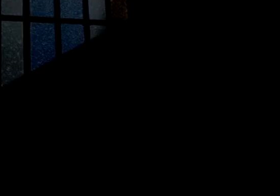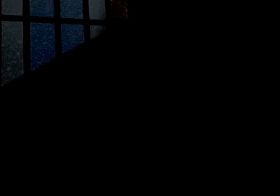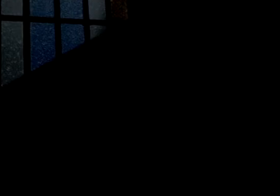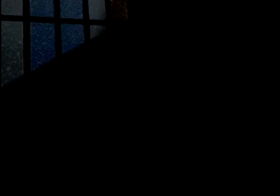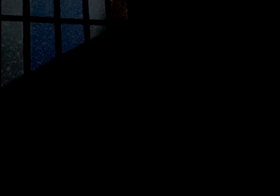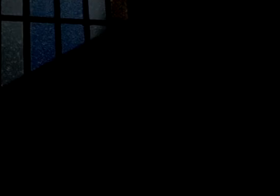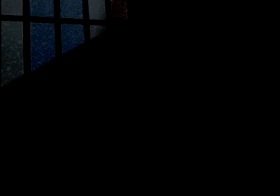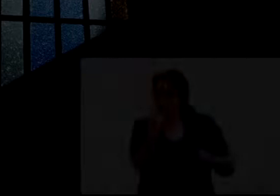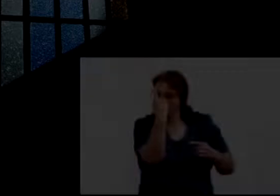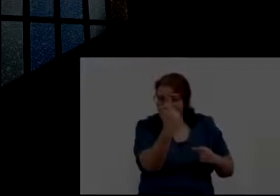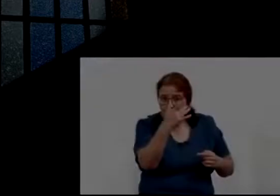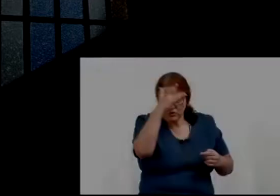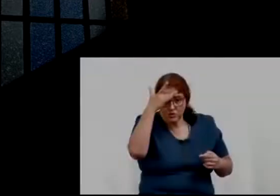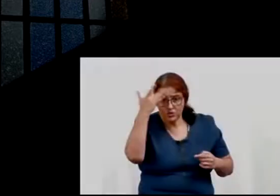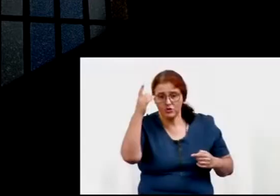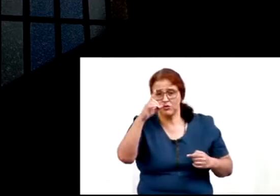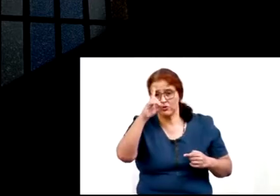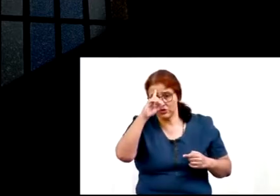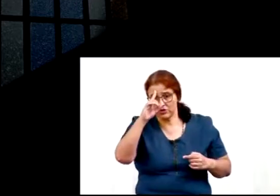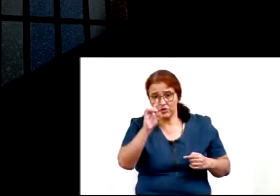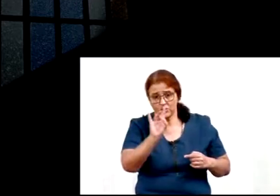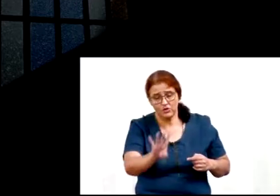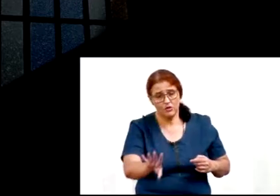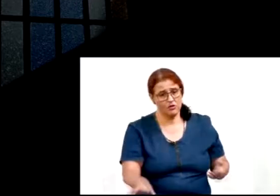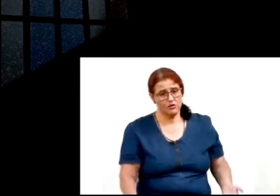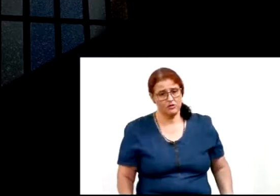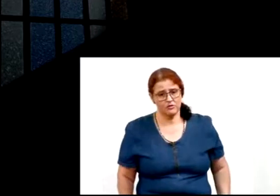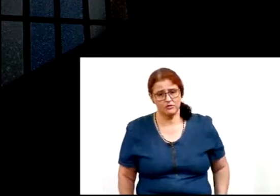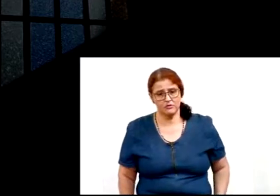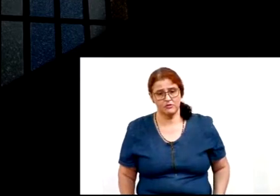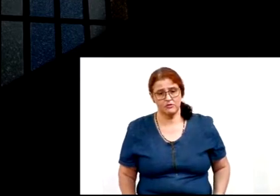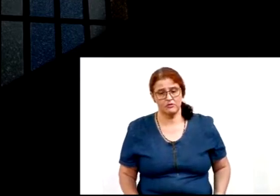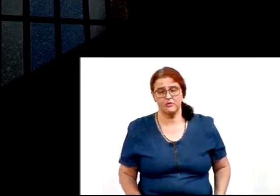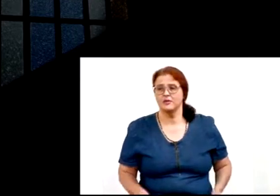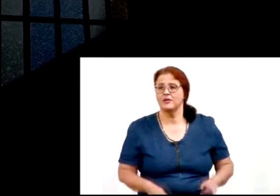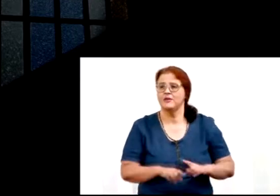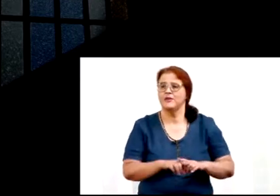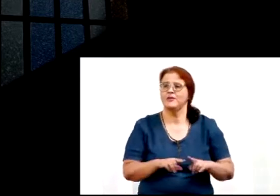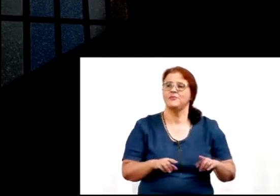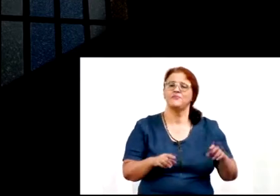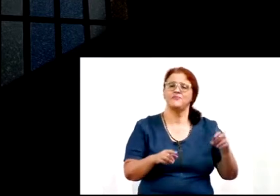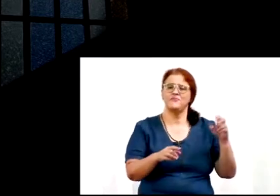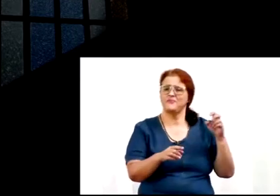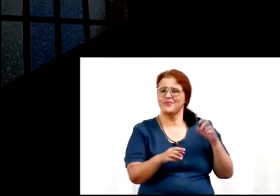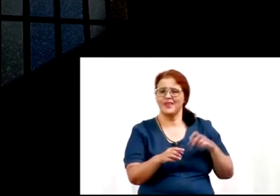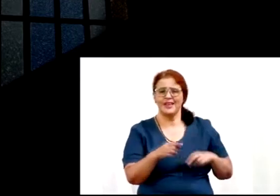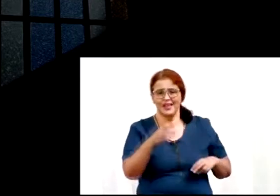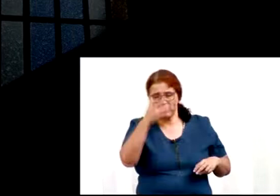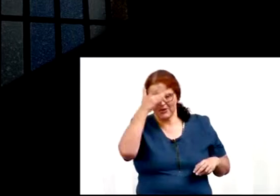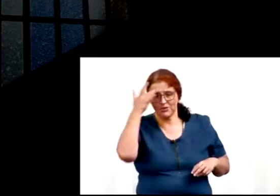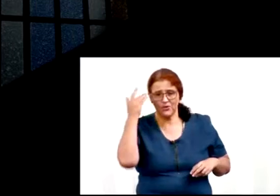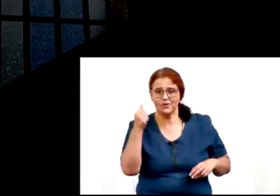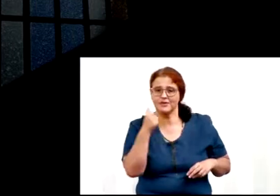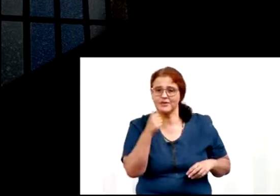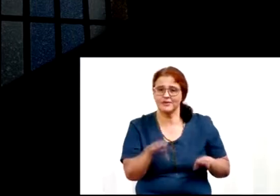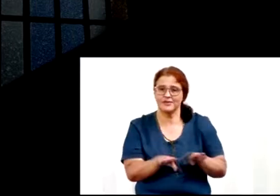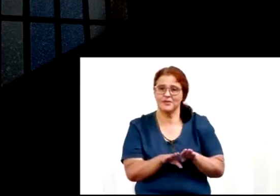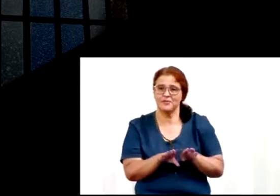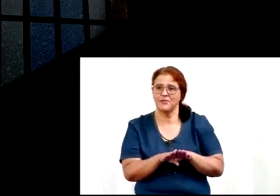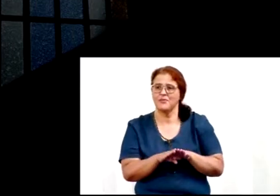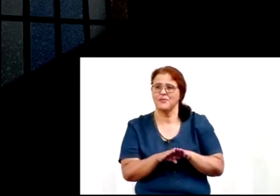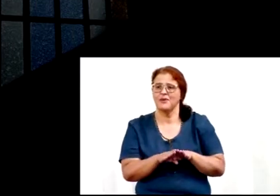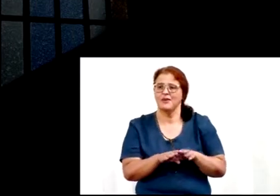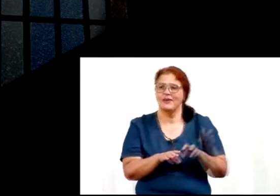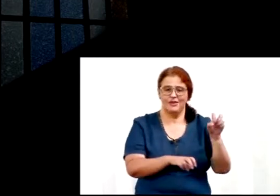fizeram, e pereceram pelas mordeduras das serpentes. Nem murmureis, como alguns